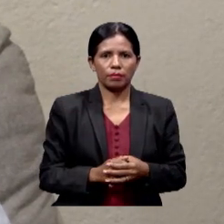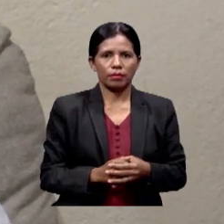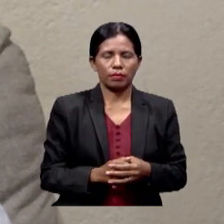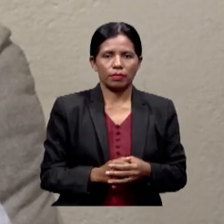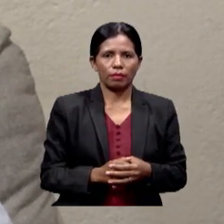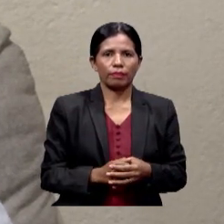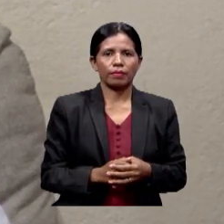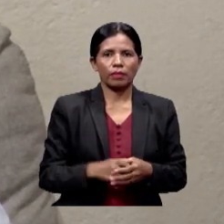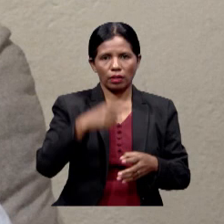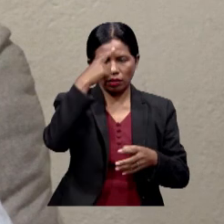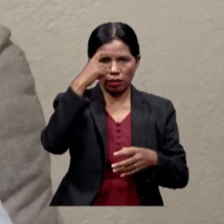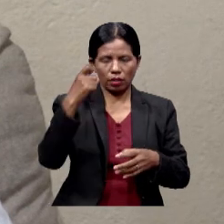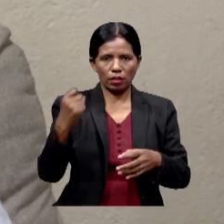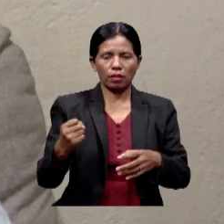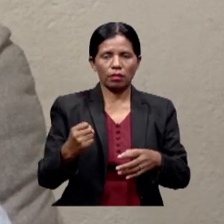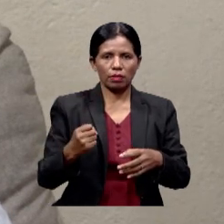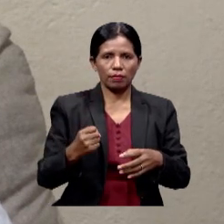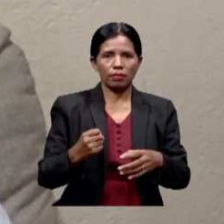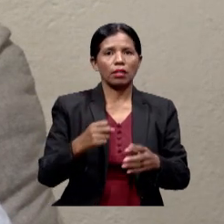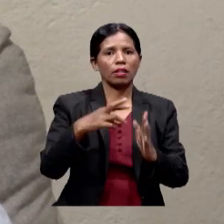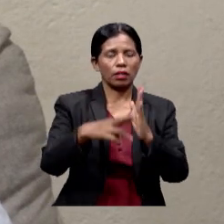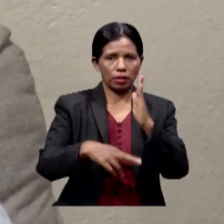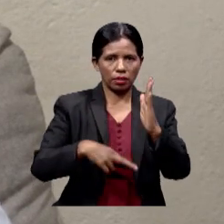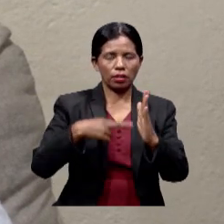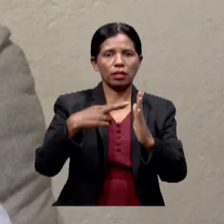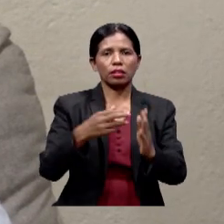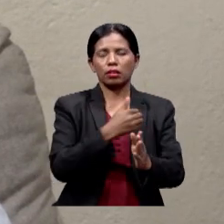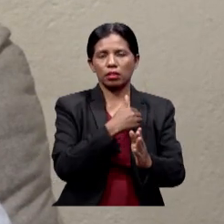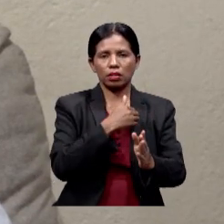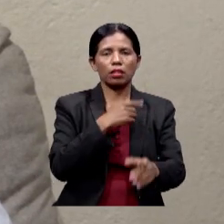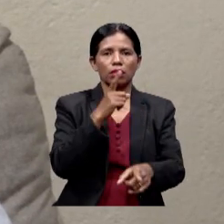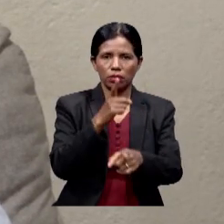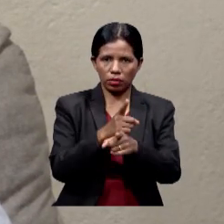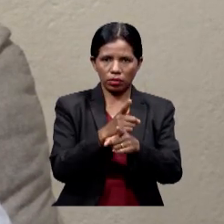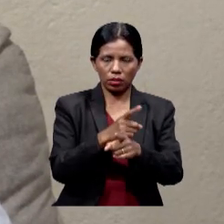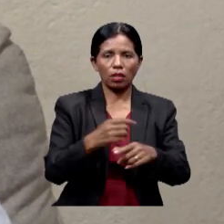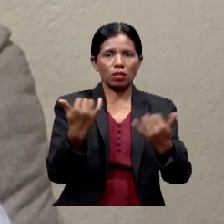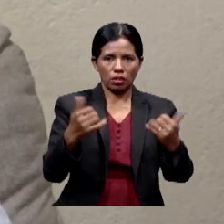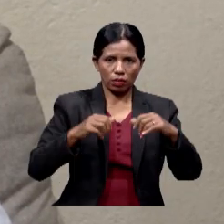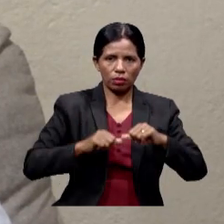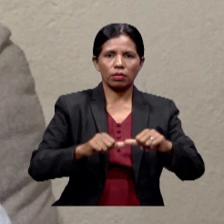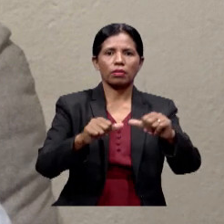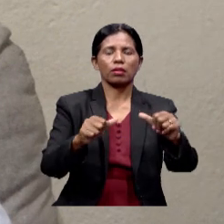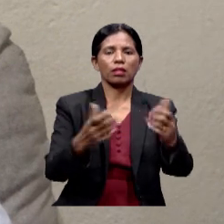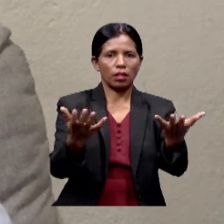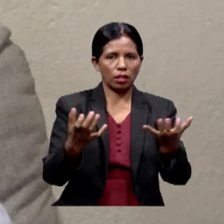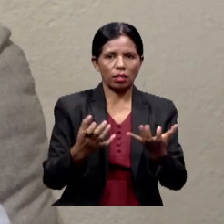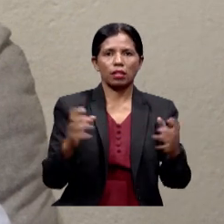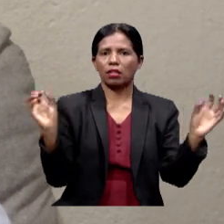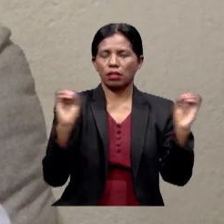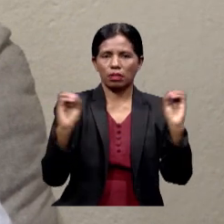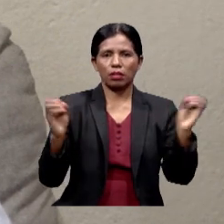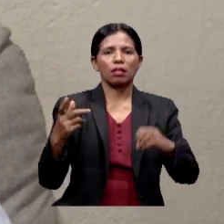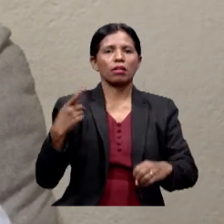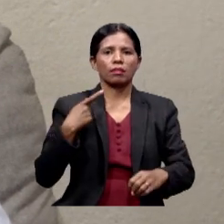e tamba circunstâncias balo tamba deadlock neve maclau cara kulakoi